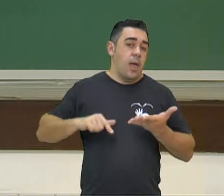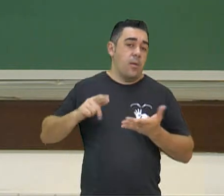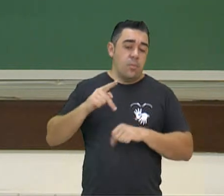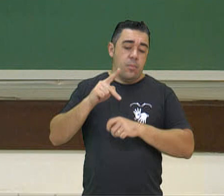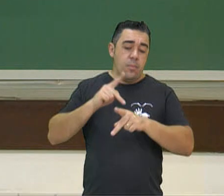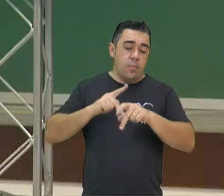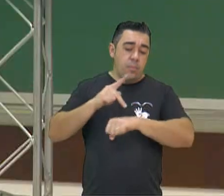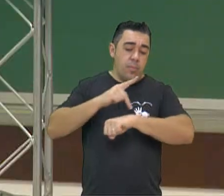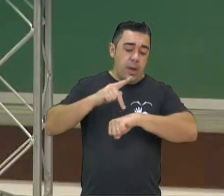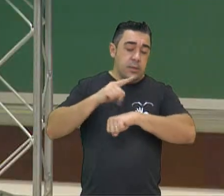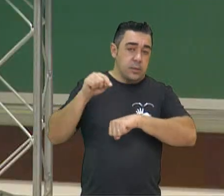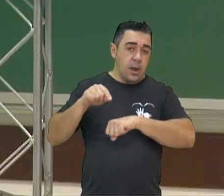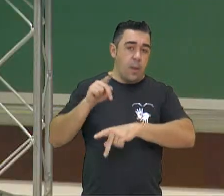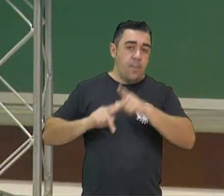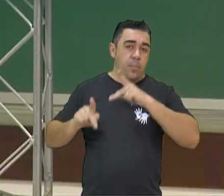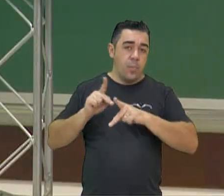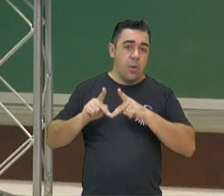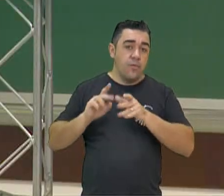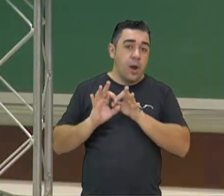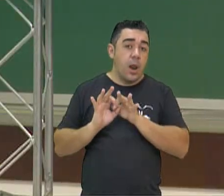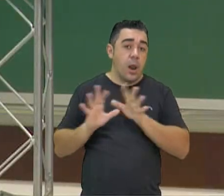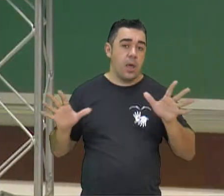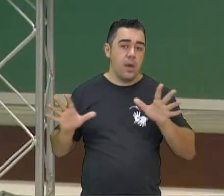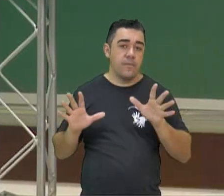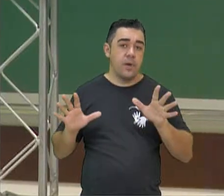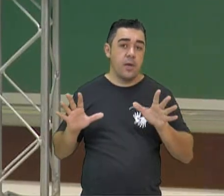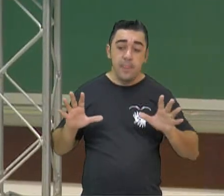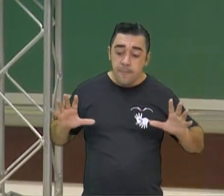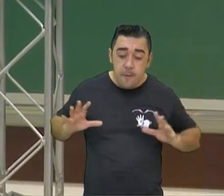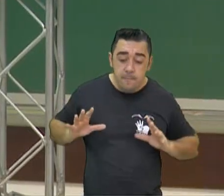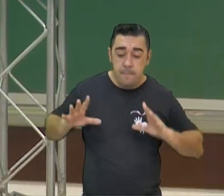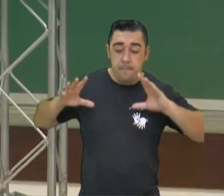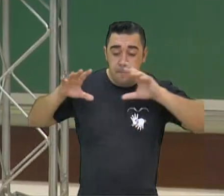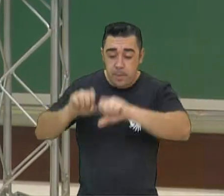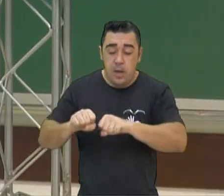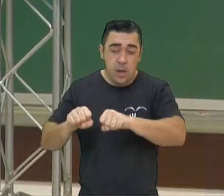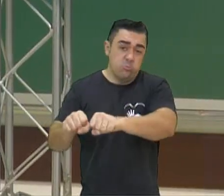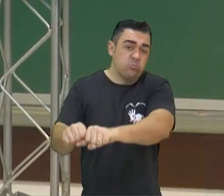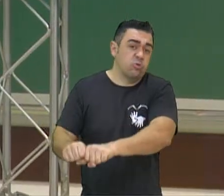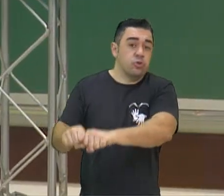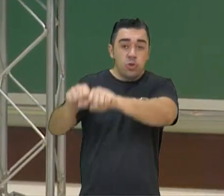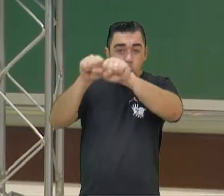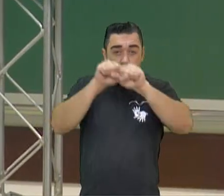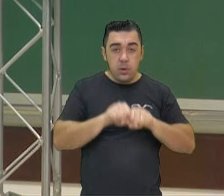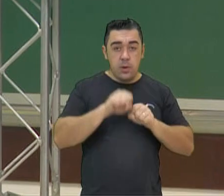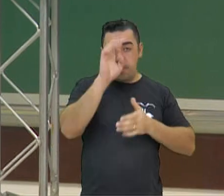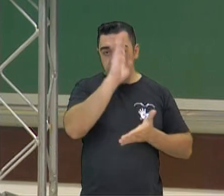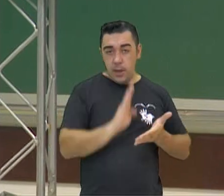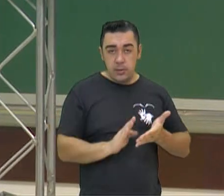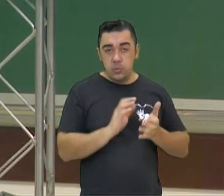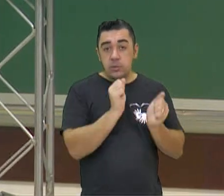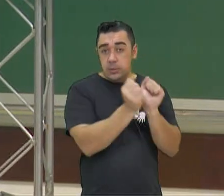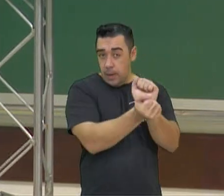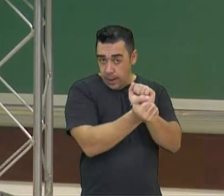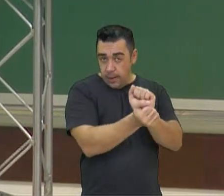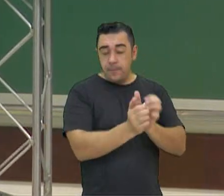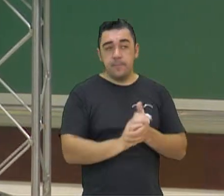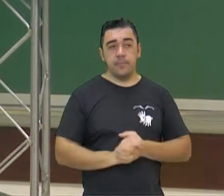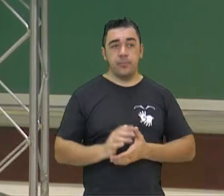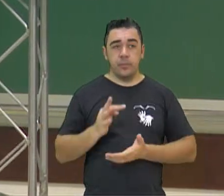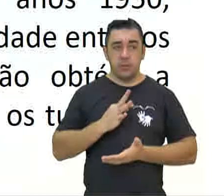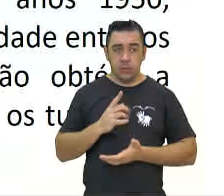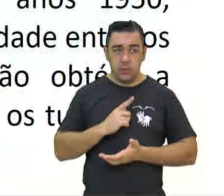dicionário. Pessoas que foram escravizadas e para cá foram trazidas, né? Também